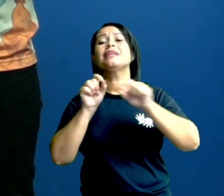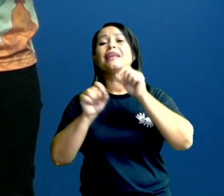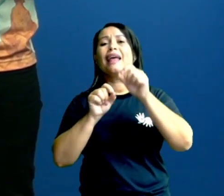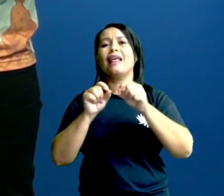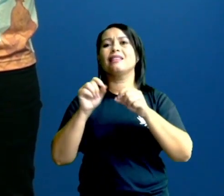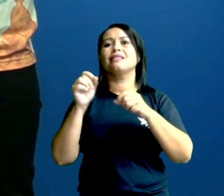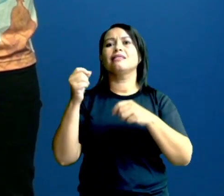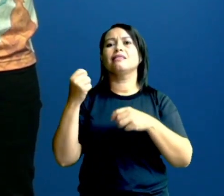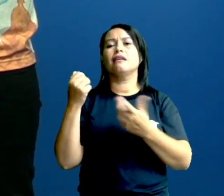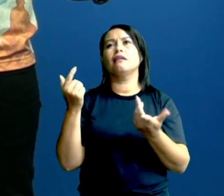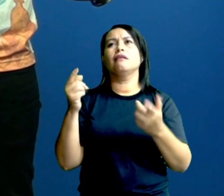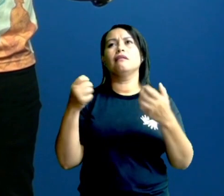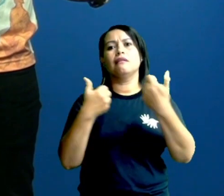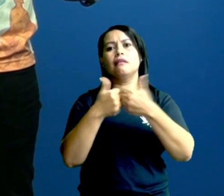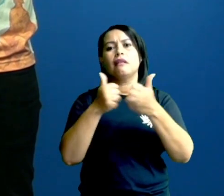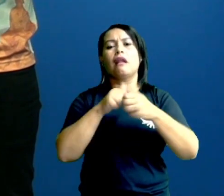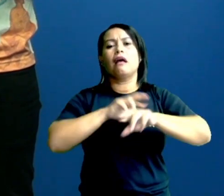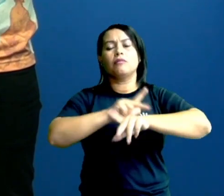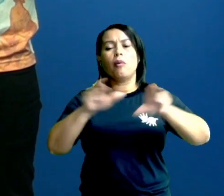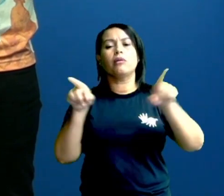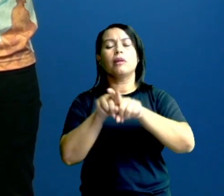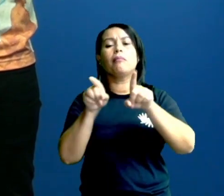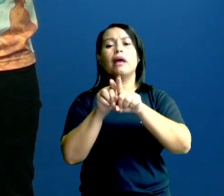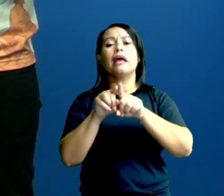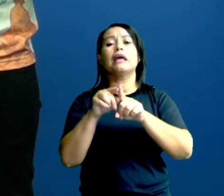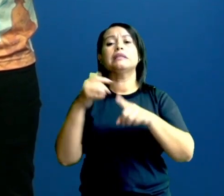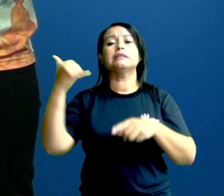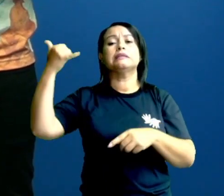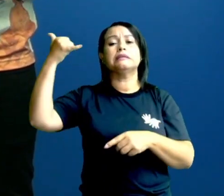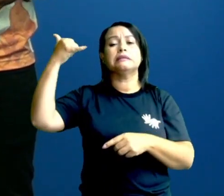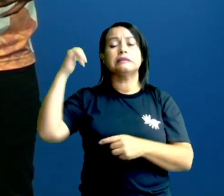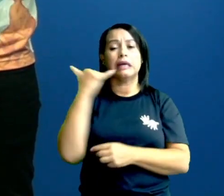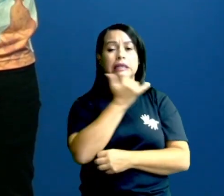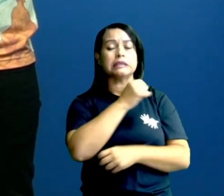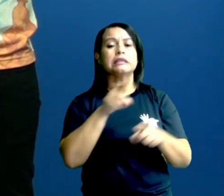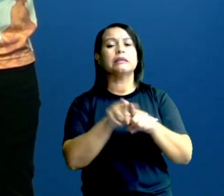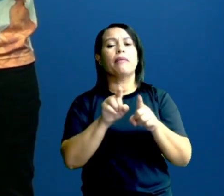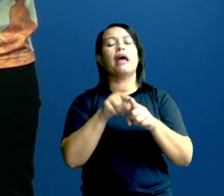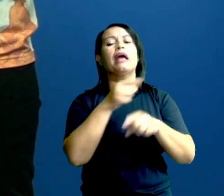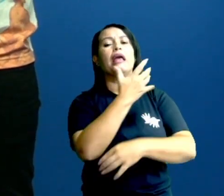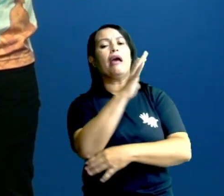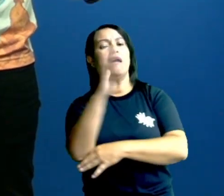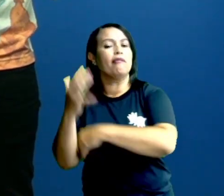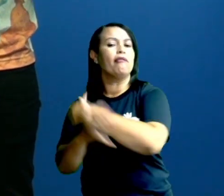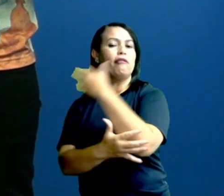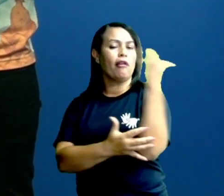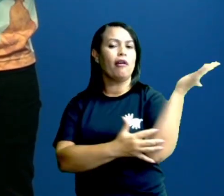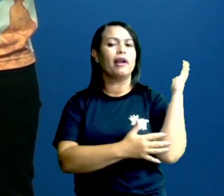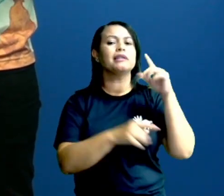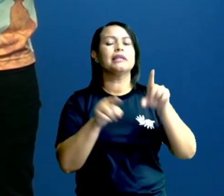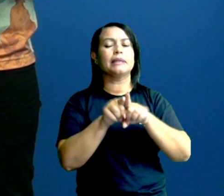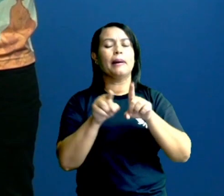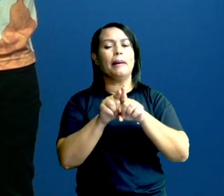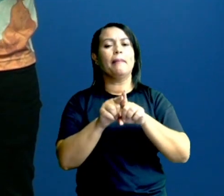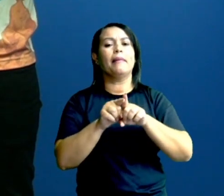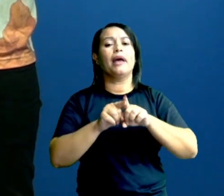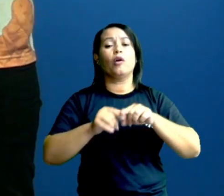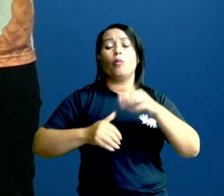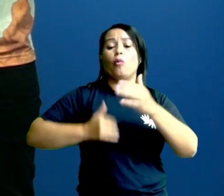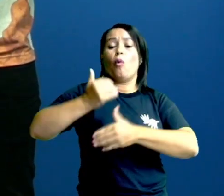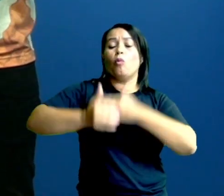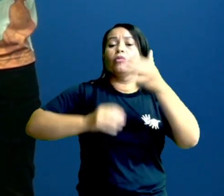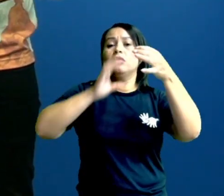transporte e etc sem contar que a própria floresta amazônica também traz uma certa dificuldade para o contexto do desenvolvimento Regional